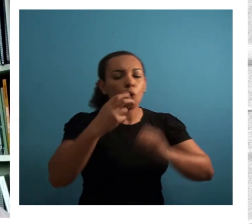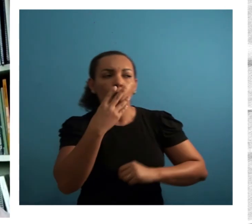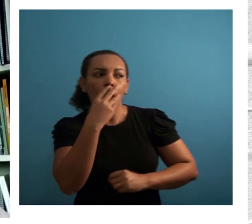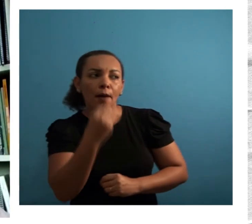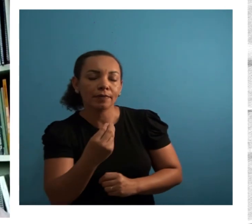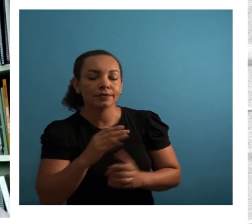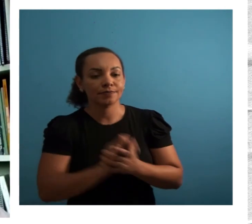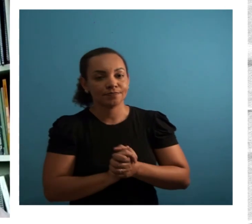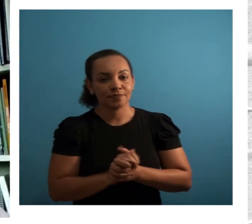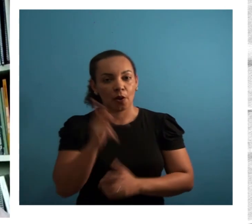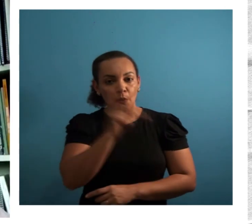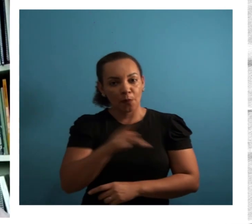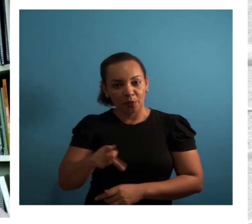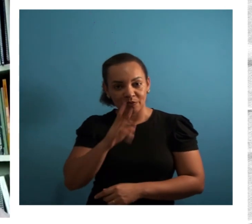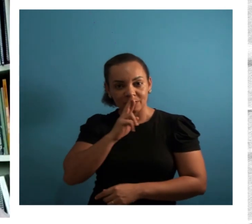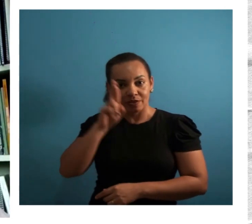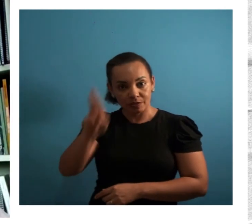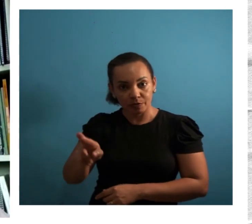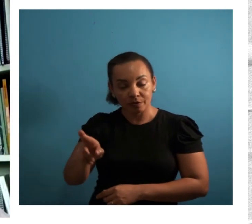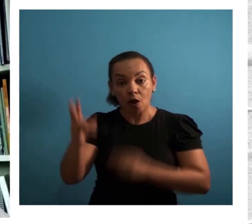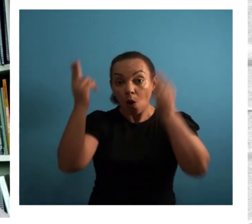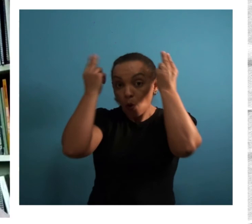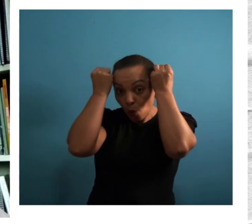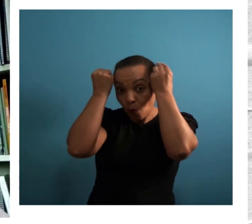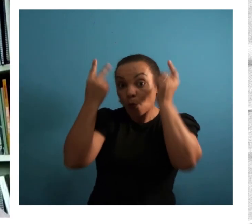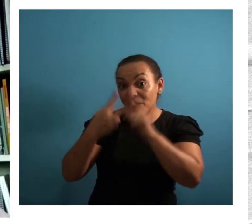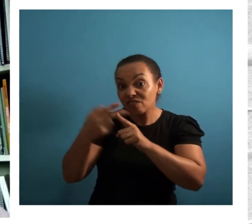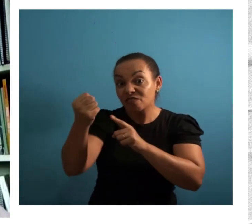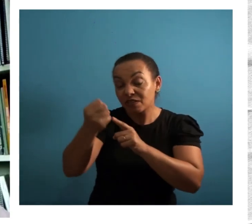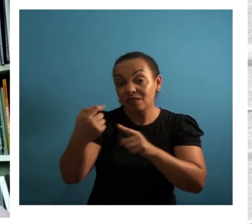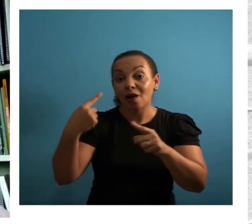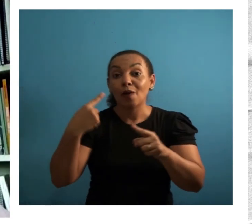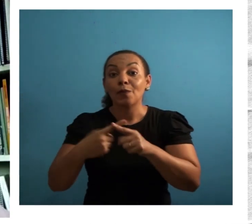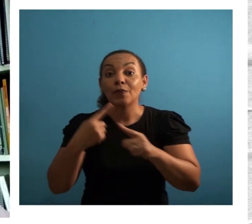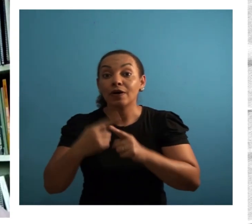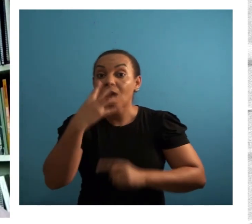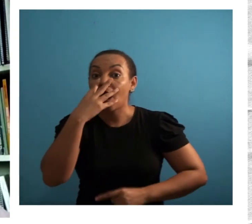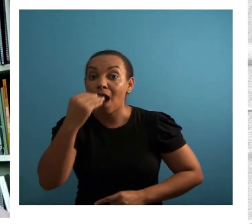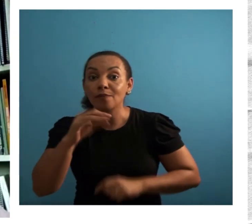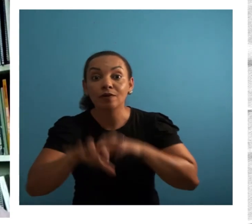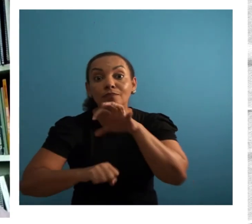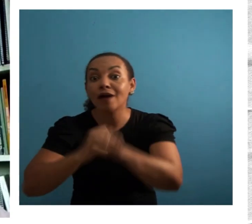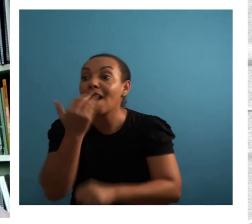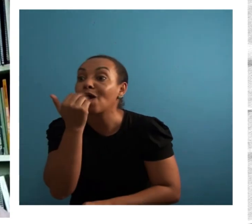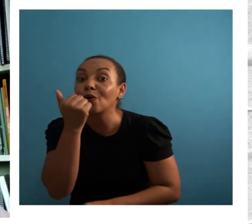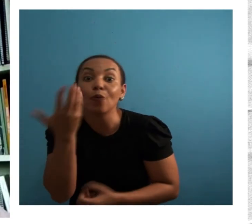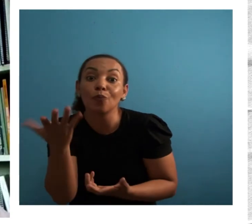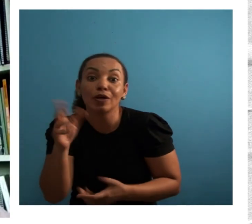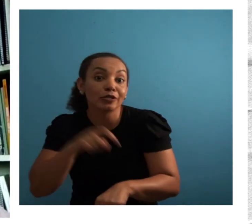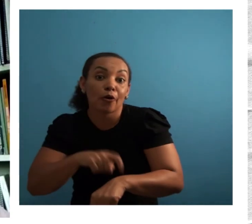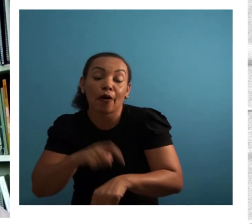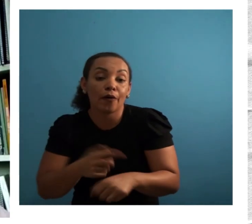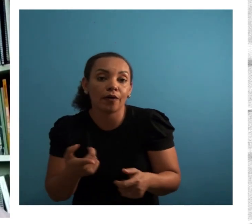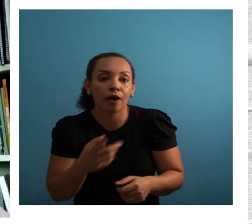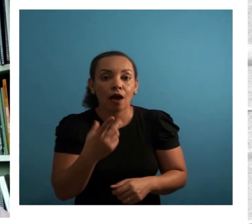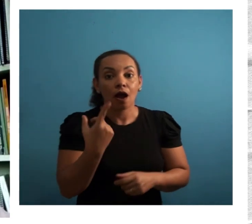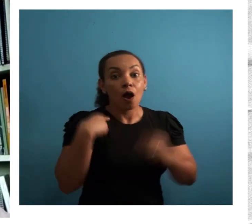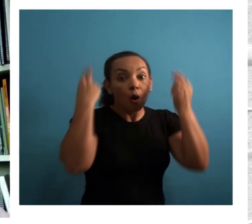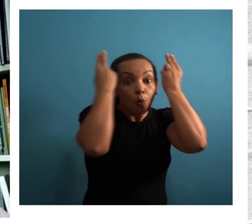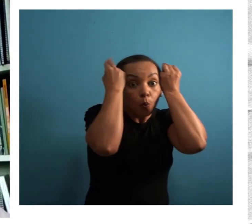coelho por quê porque a raposa corre pelo seu almoço e o coelho ocorre pela sua vida